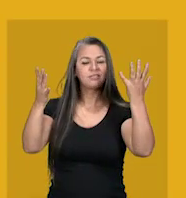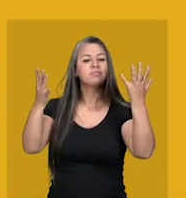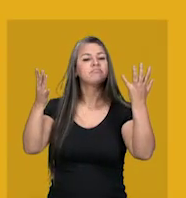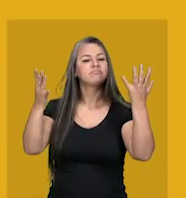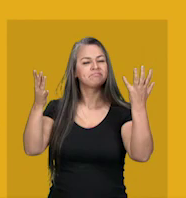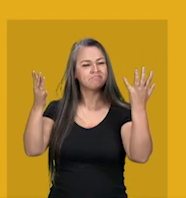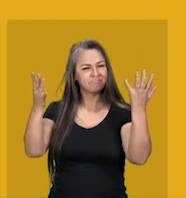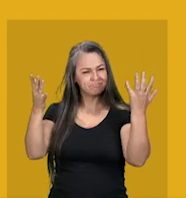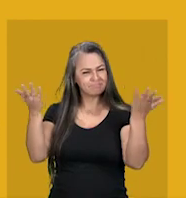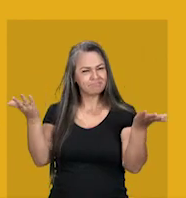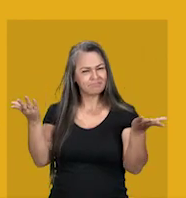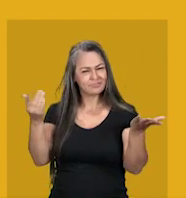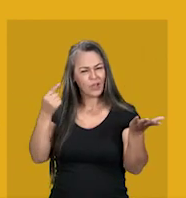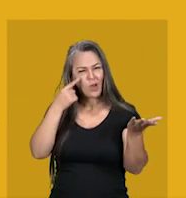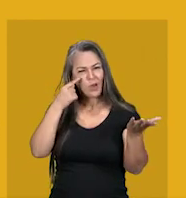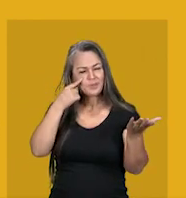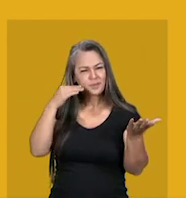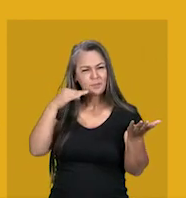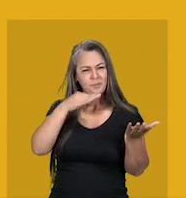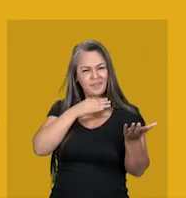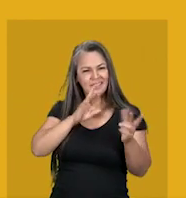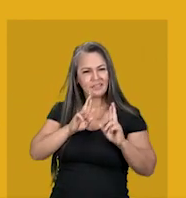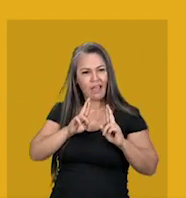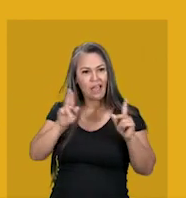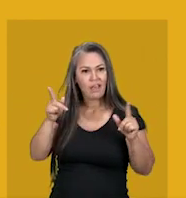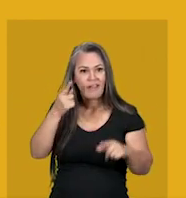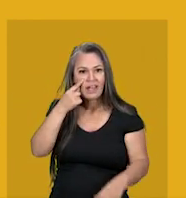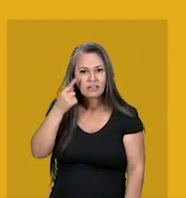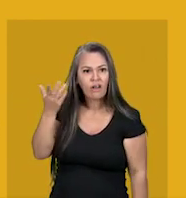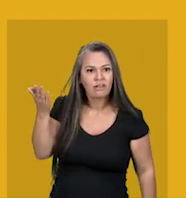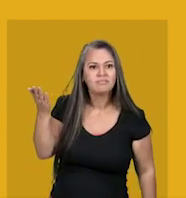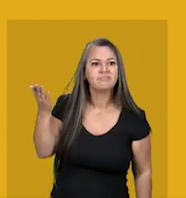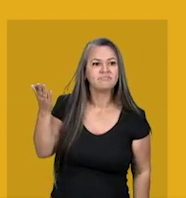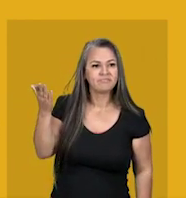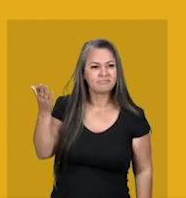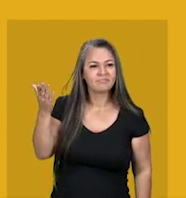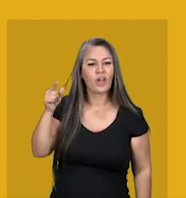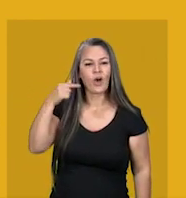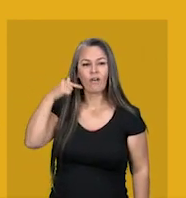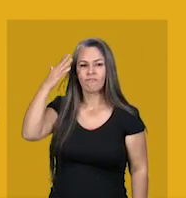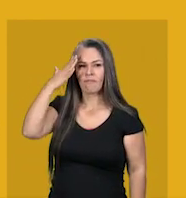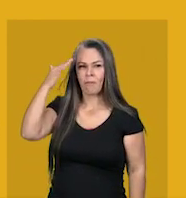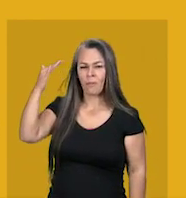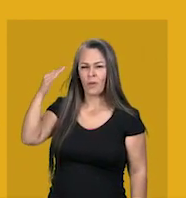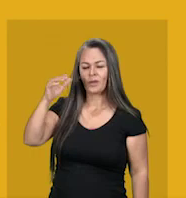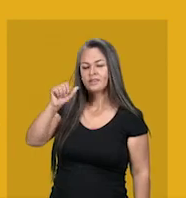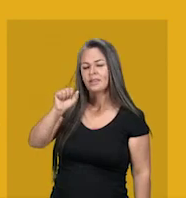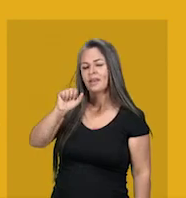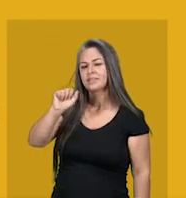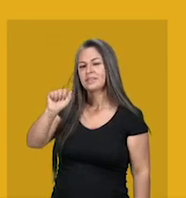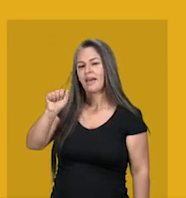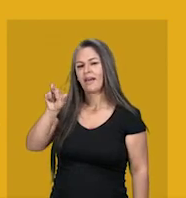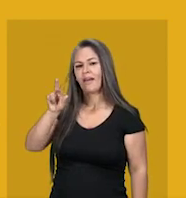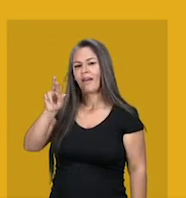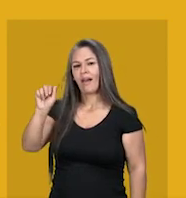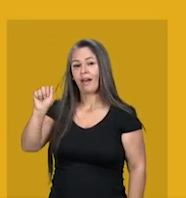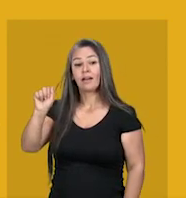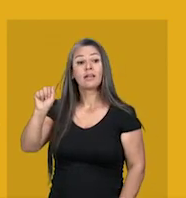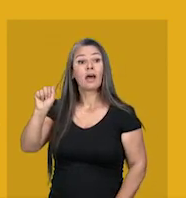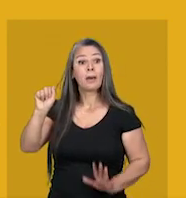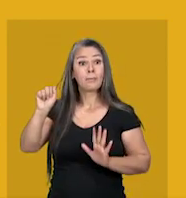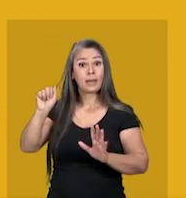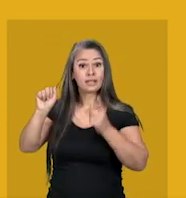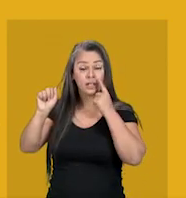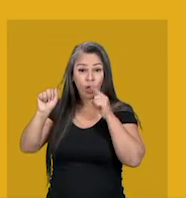coisa contraste, né? Enquanto você tem na figura 1 o famoso deserto do Saara, você já tem na figura 2 a floresta